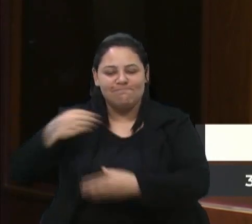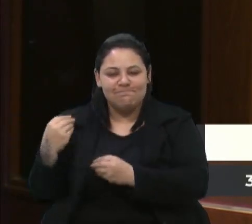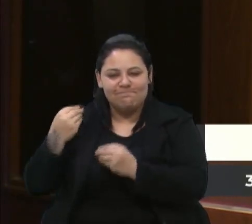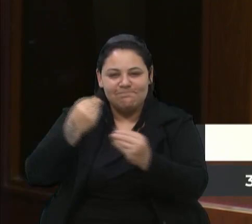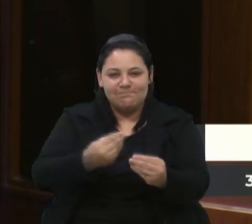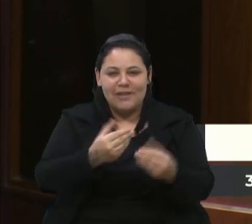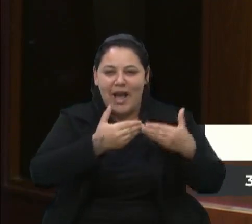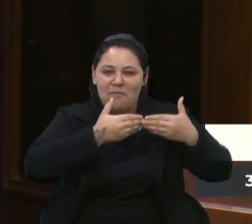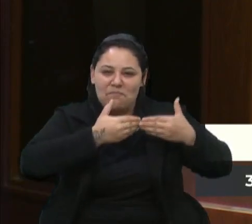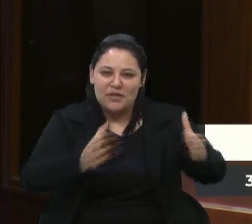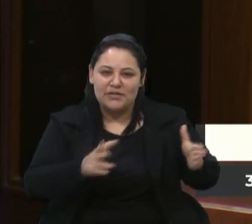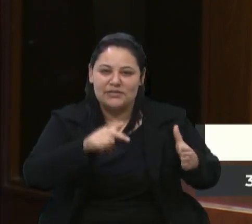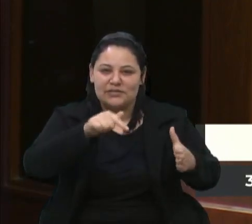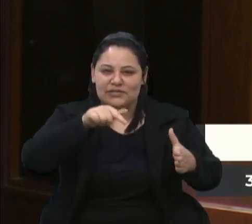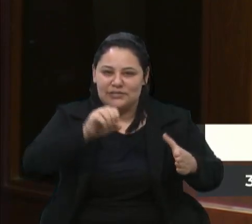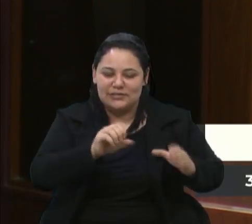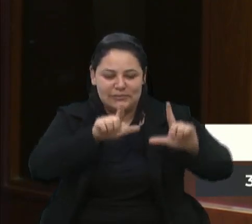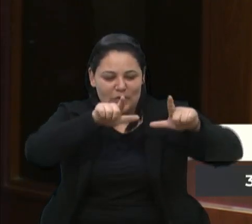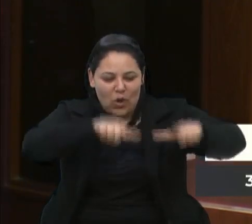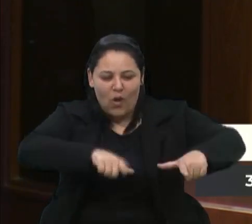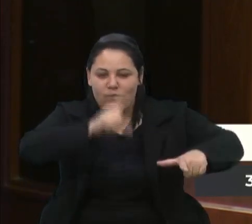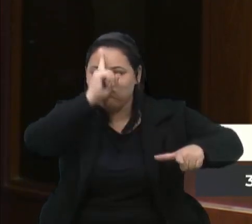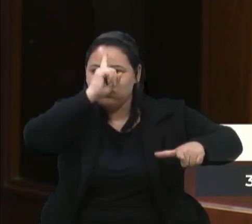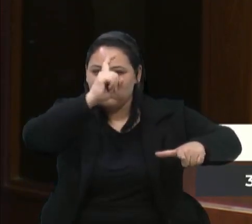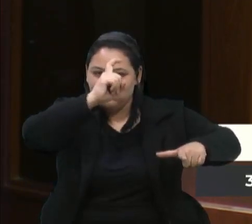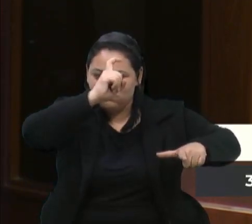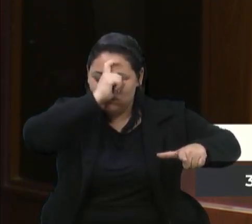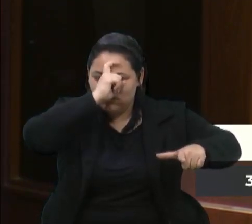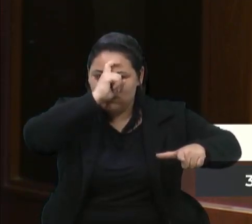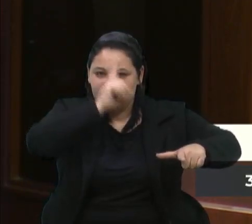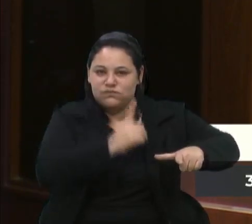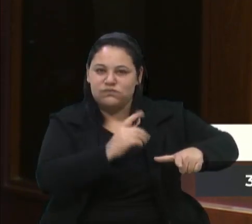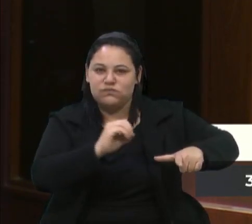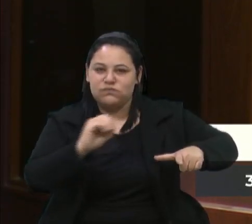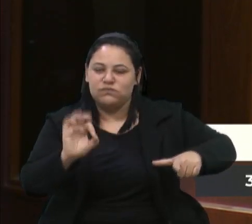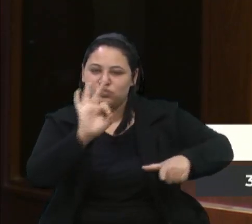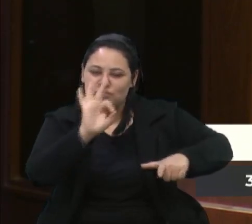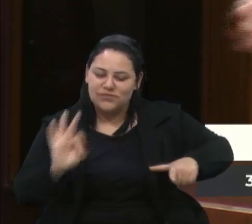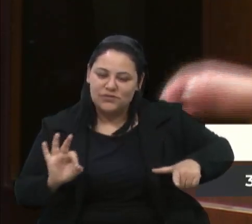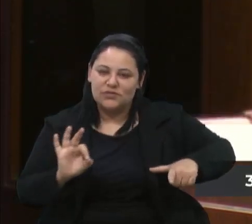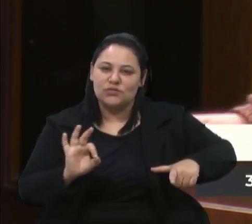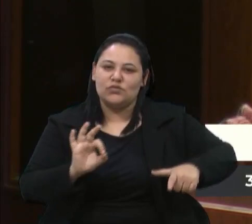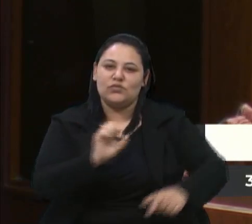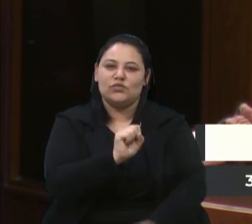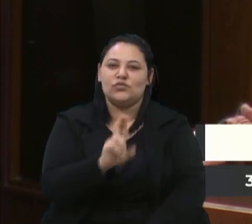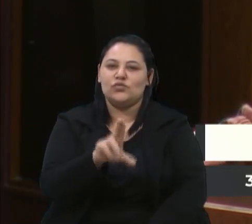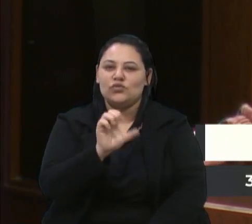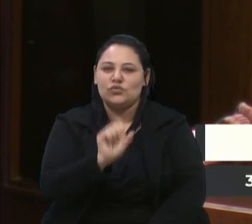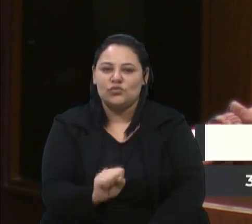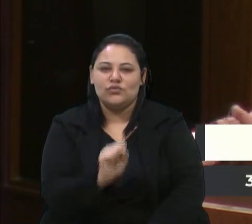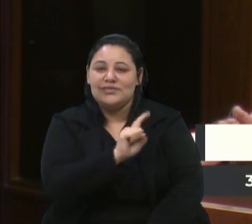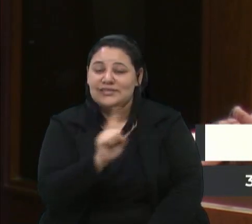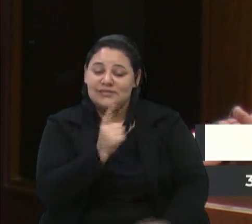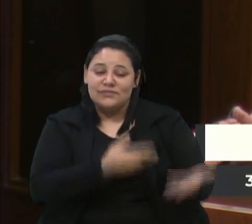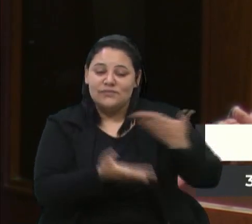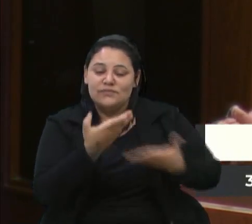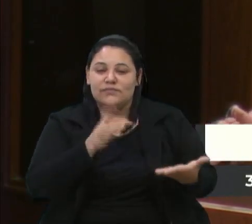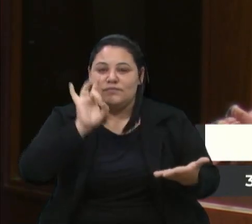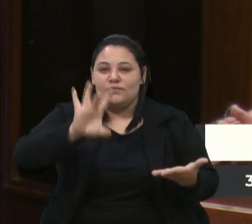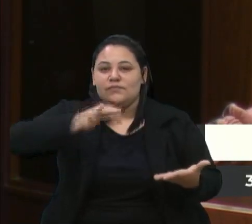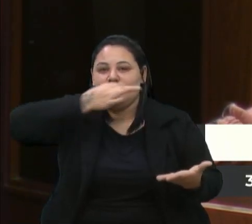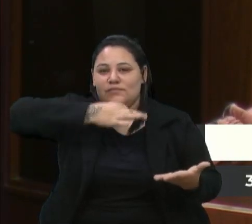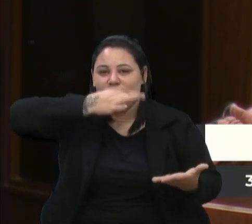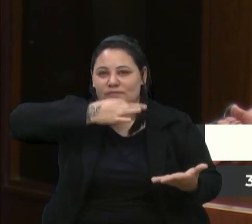de 70 leitos num hospital 100% SUS, que não atende só Caxias do Sul,